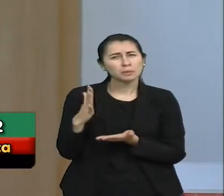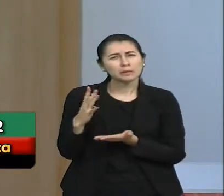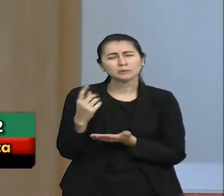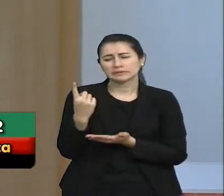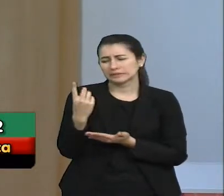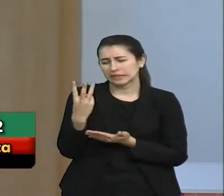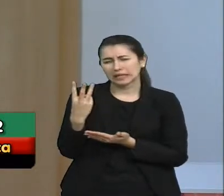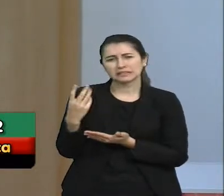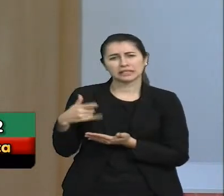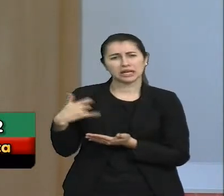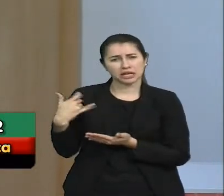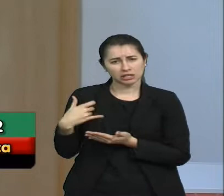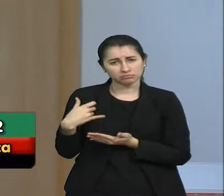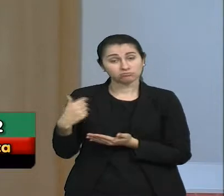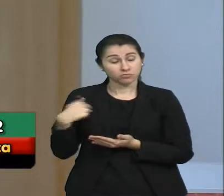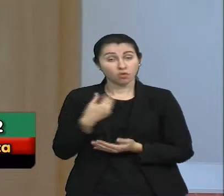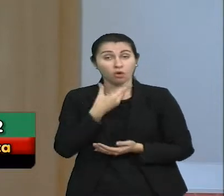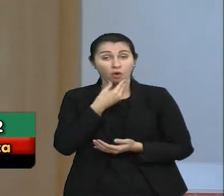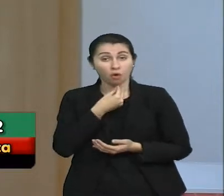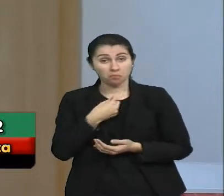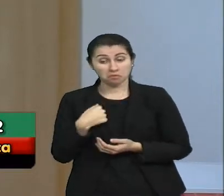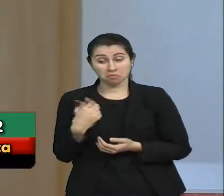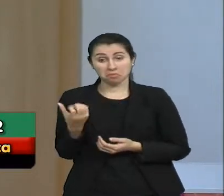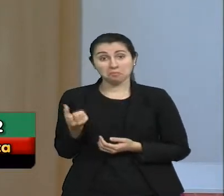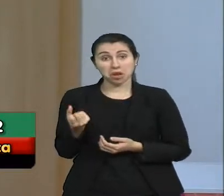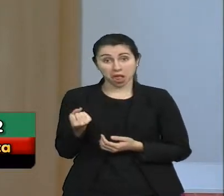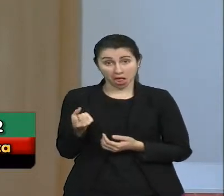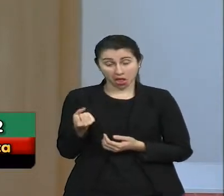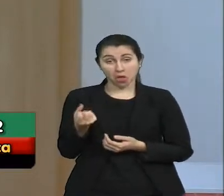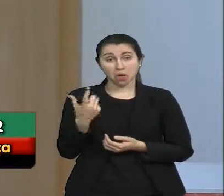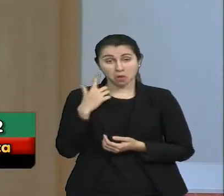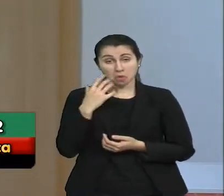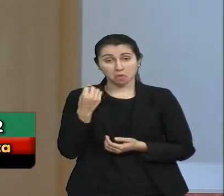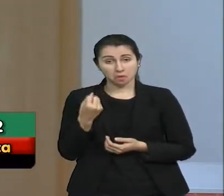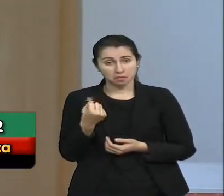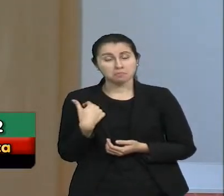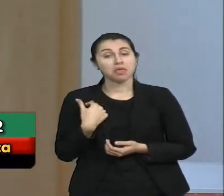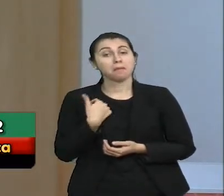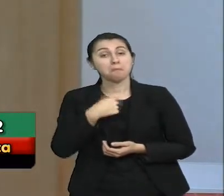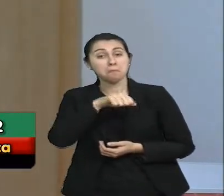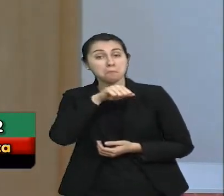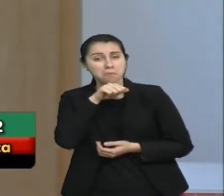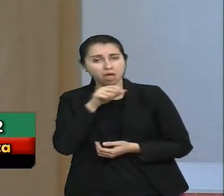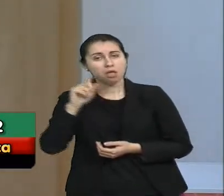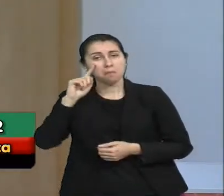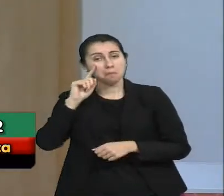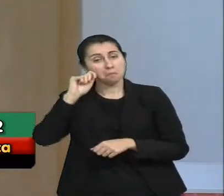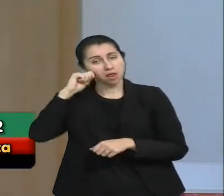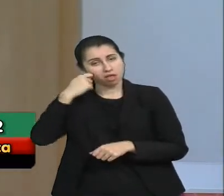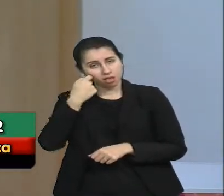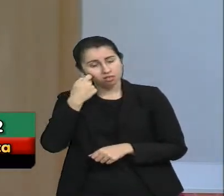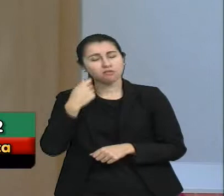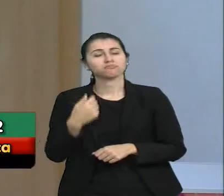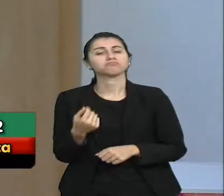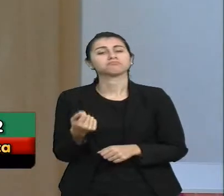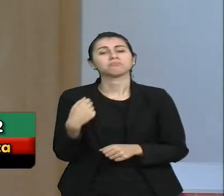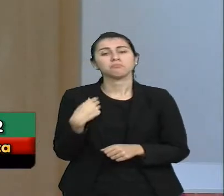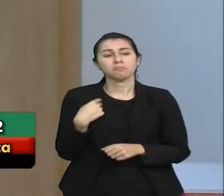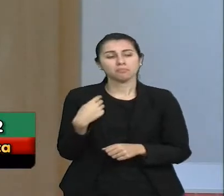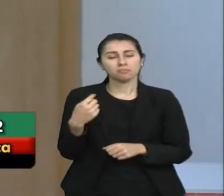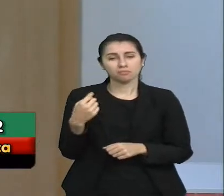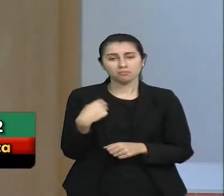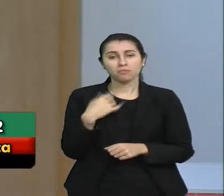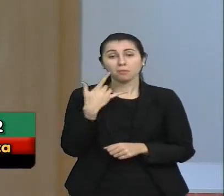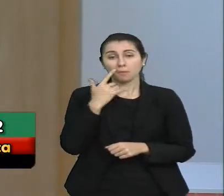idade. Sou um homem branco, minha mãe é negra, meu pai é italiano, eu não